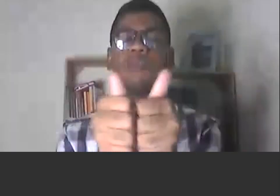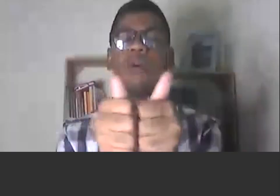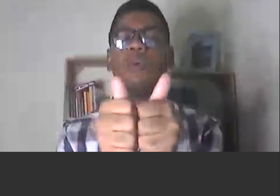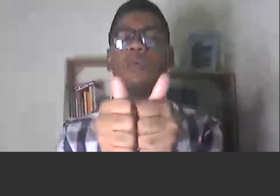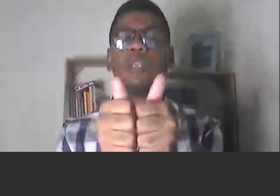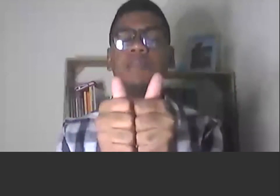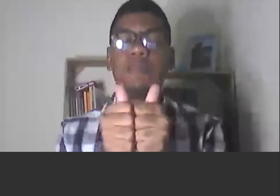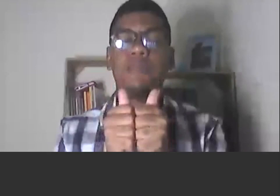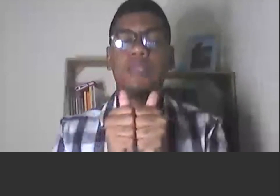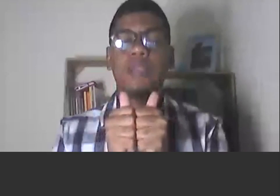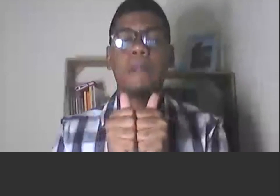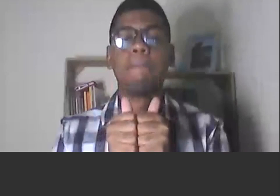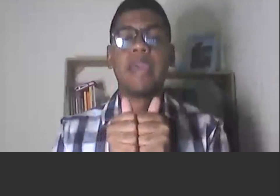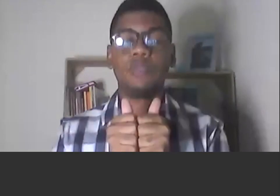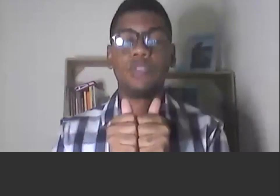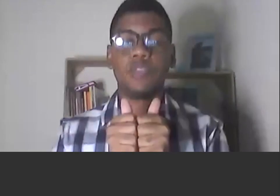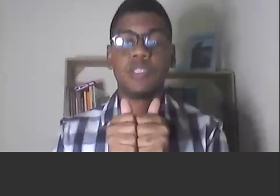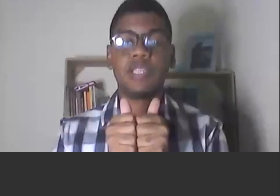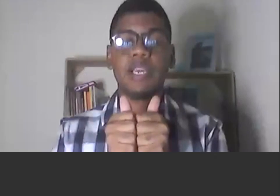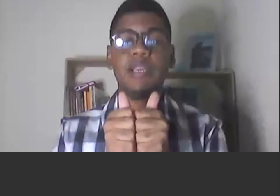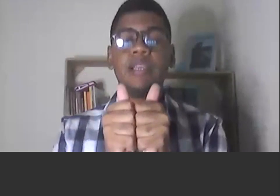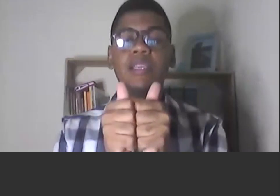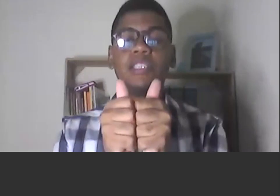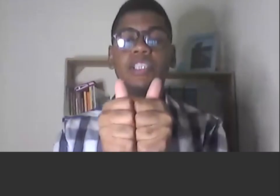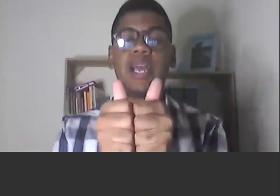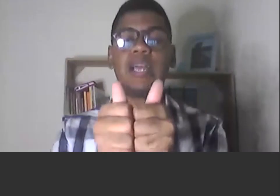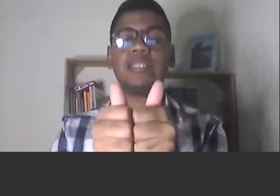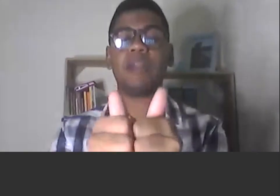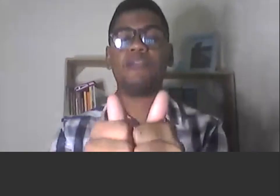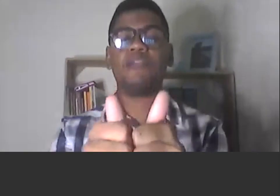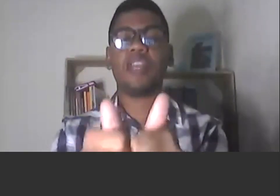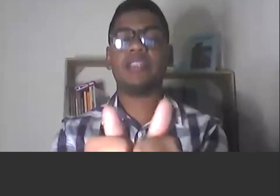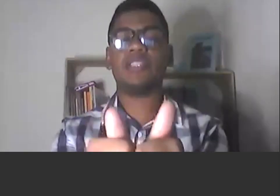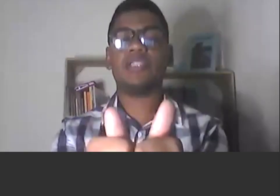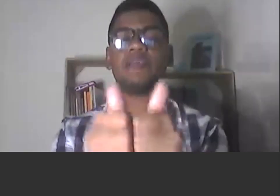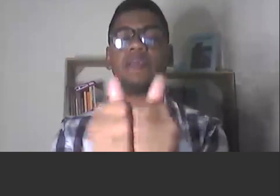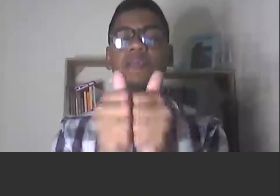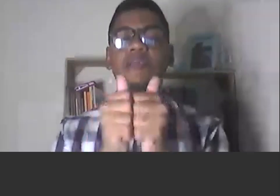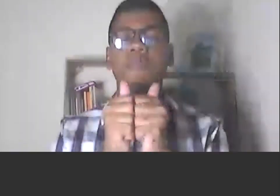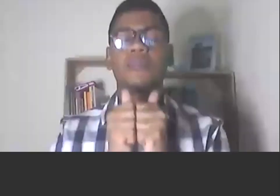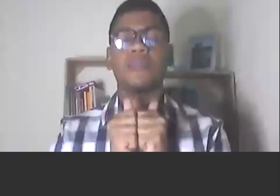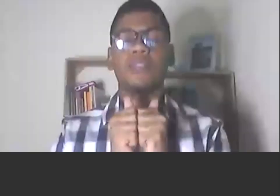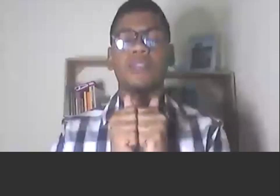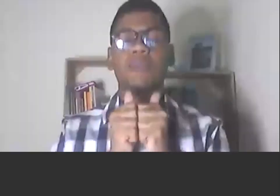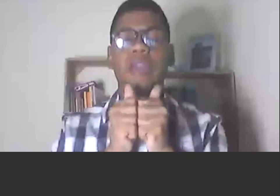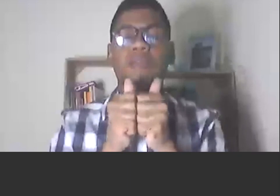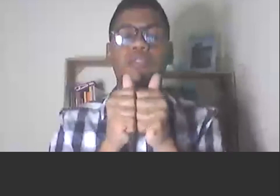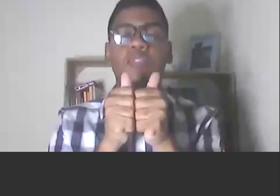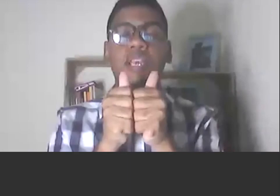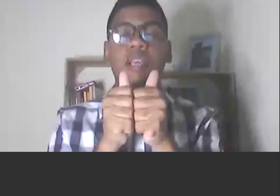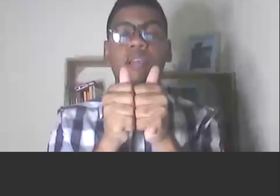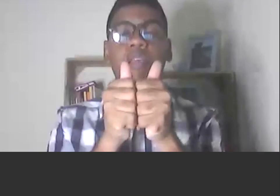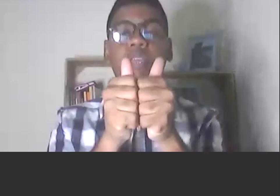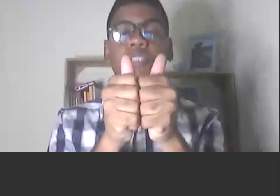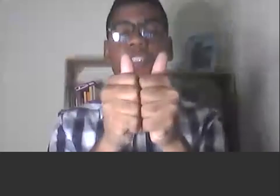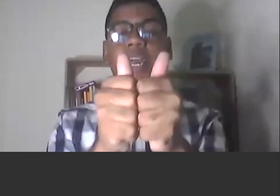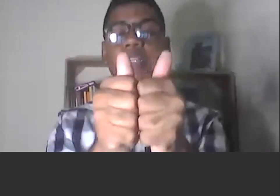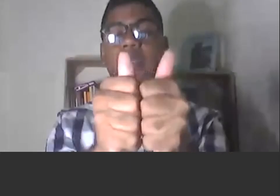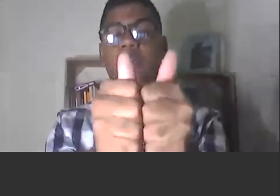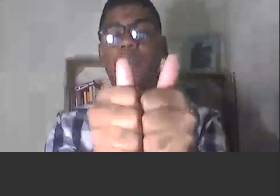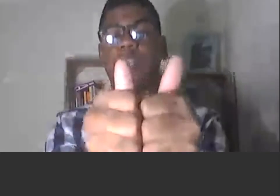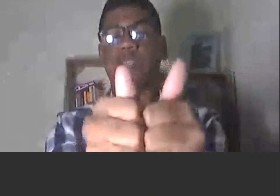uma unida com a outra, perto de você, e a gente arrasta para frente. De perto de você,